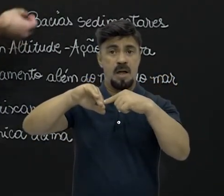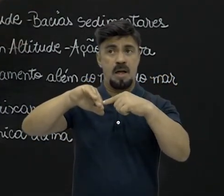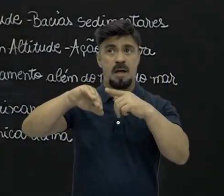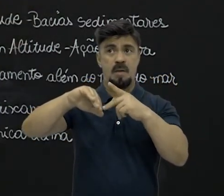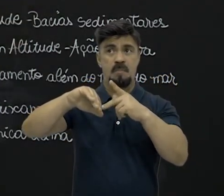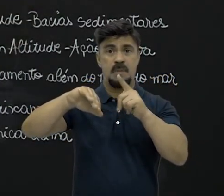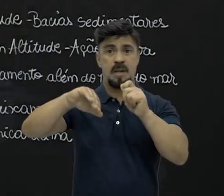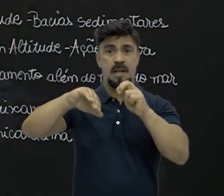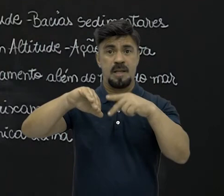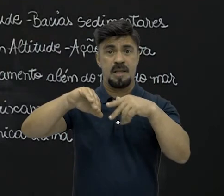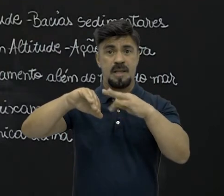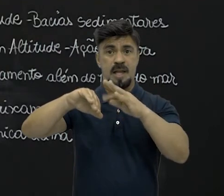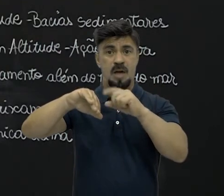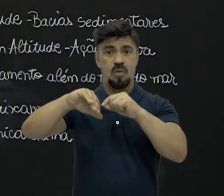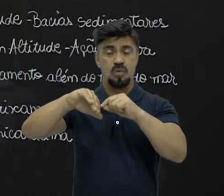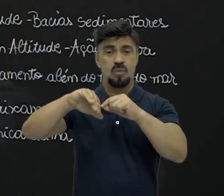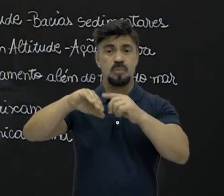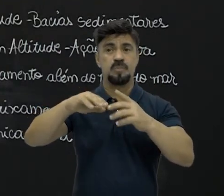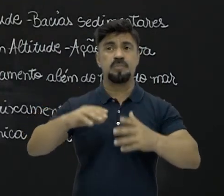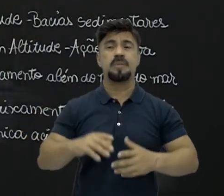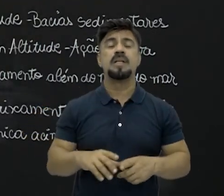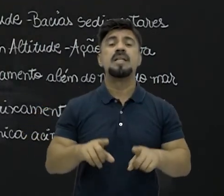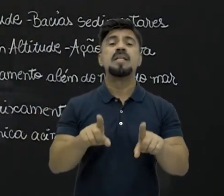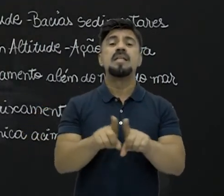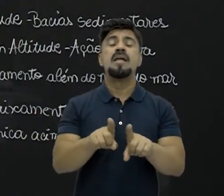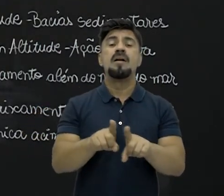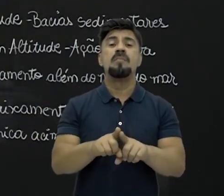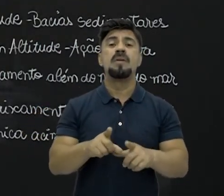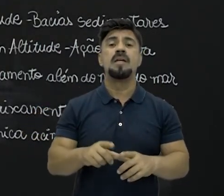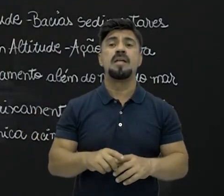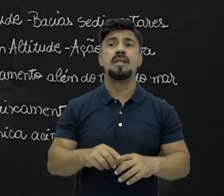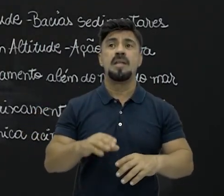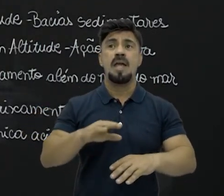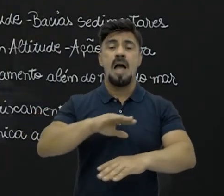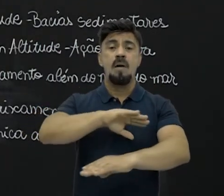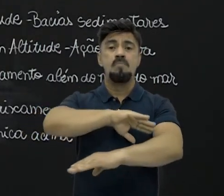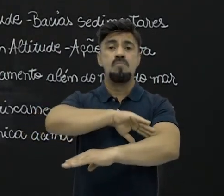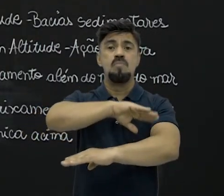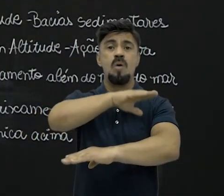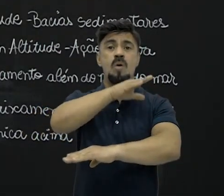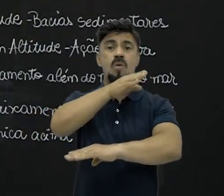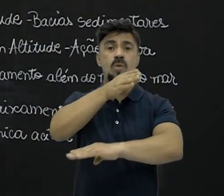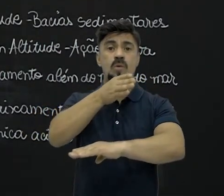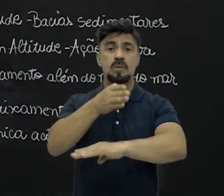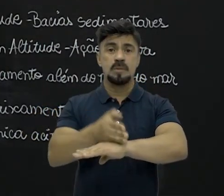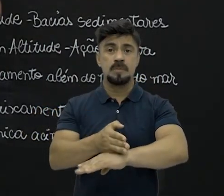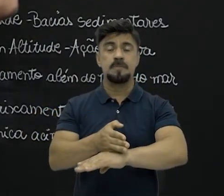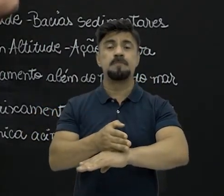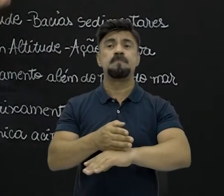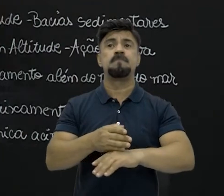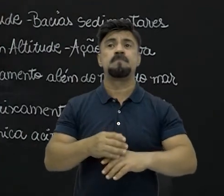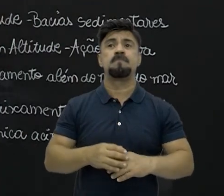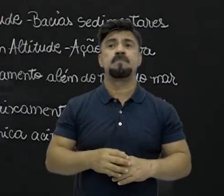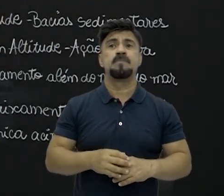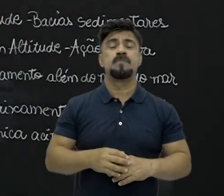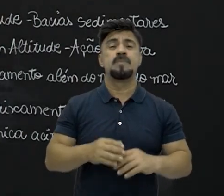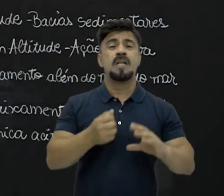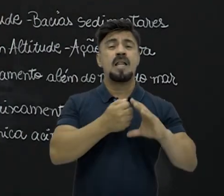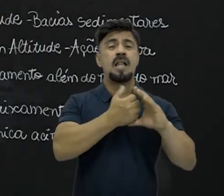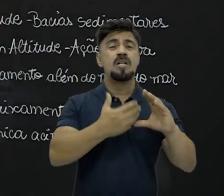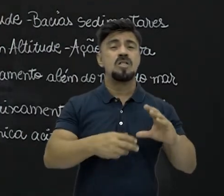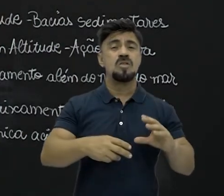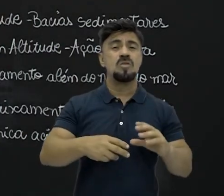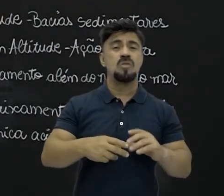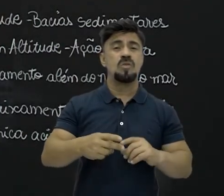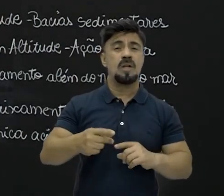rebaixamento. Por fim, nós vamos ter a montanha. A montanha, ela vem lá daquela estrutura de faixa